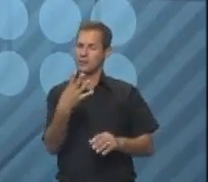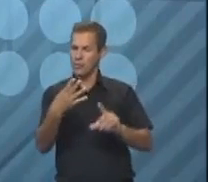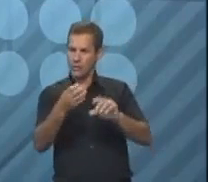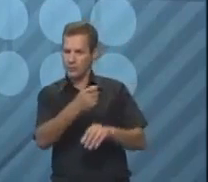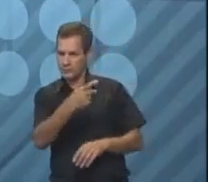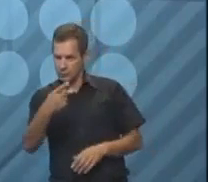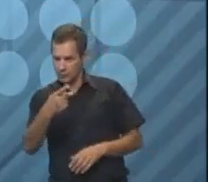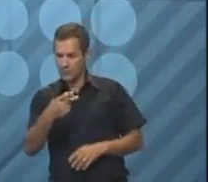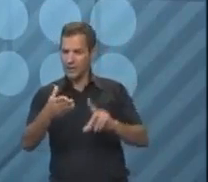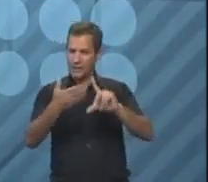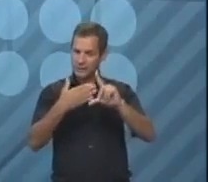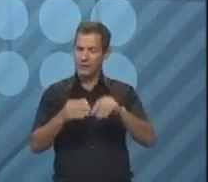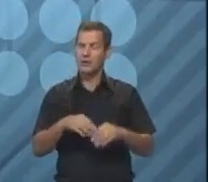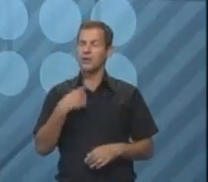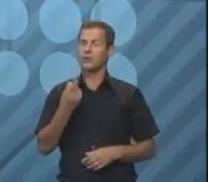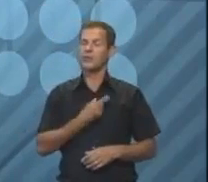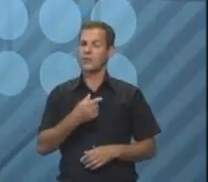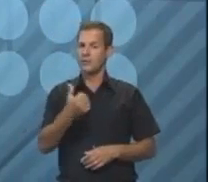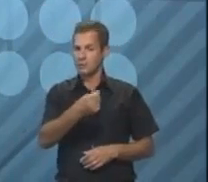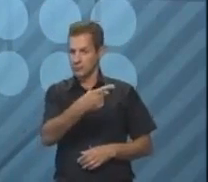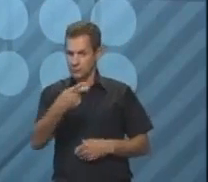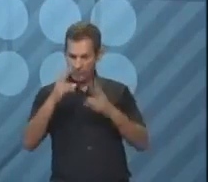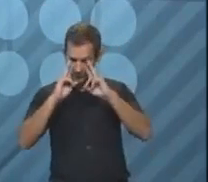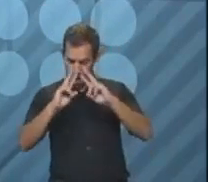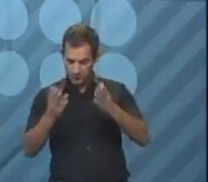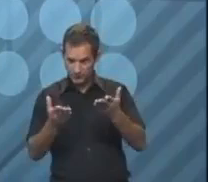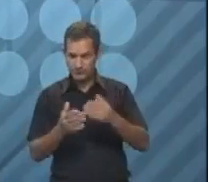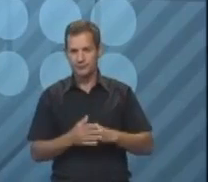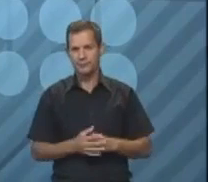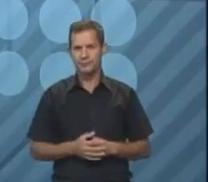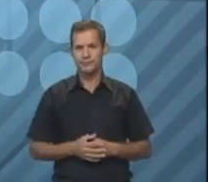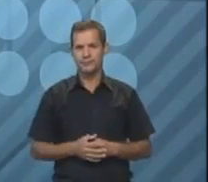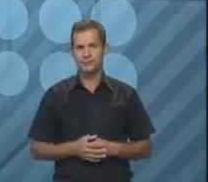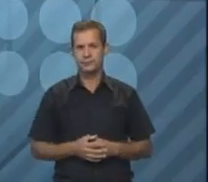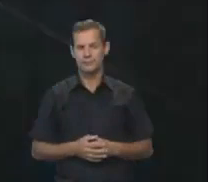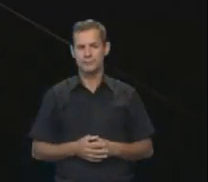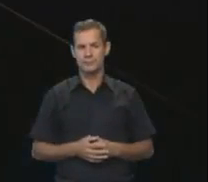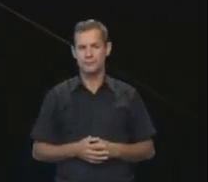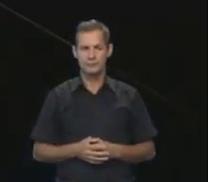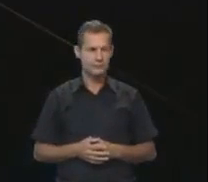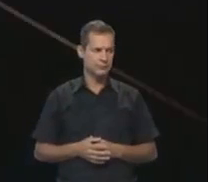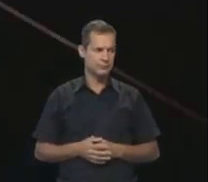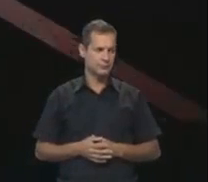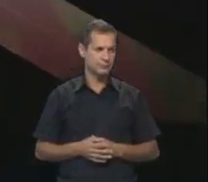4 situações problema. Vamos para a nossa primeira situação problema?